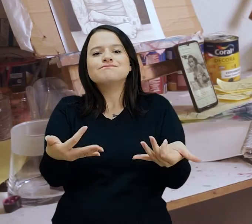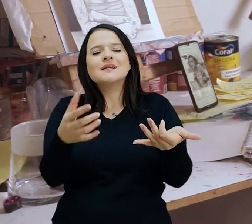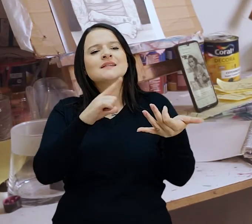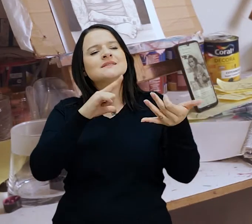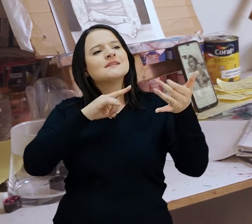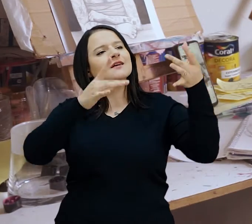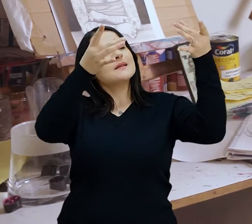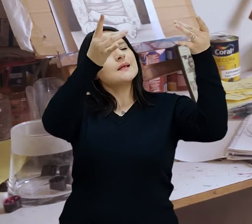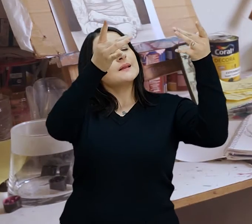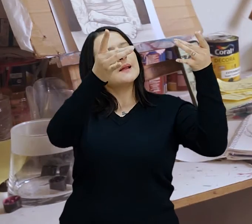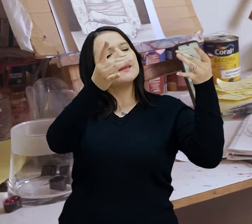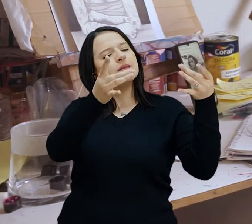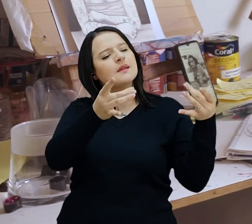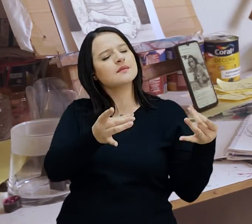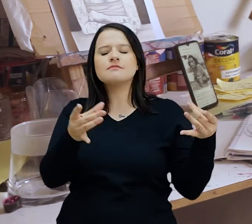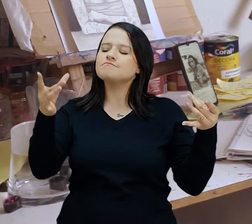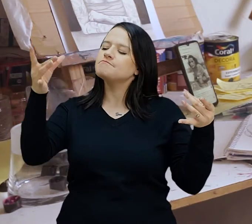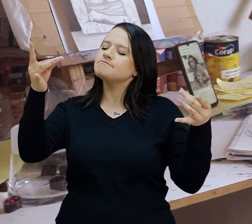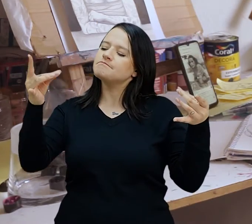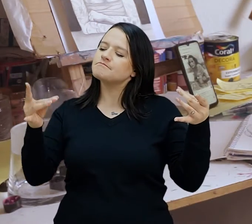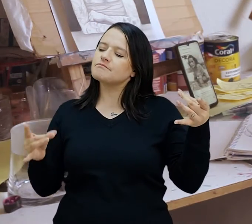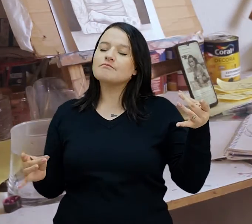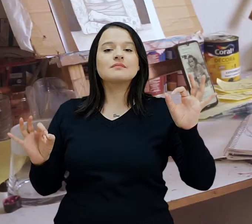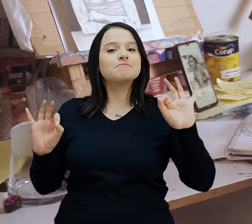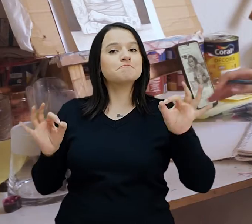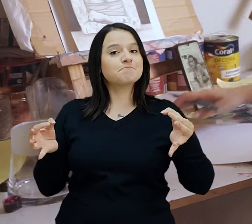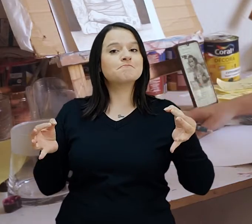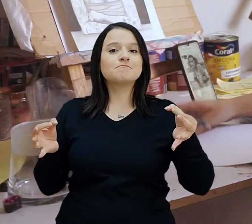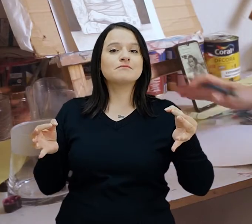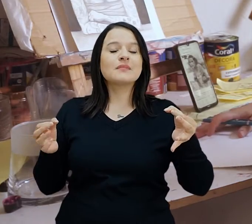defini todos os pedaços do desenho, certo?